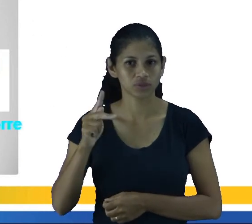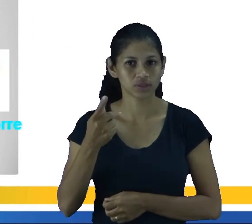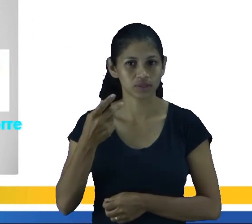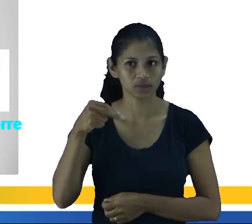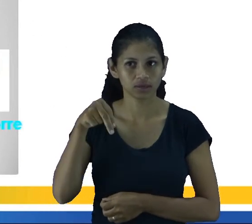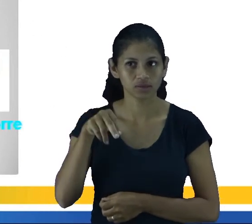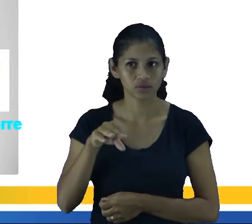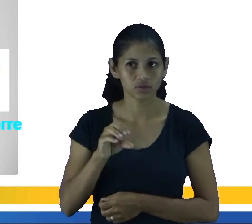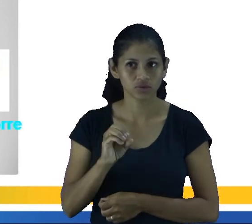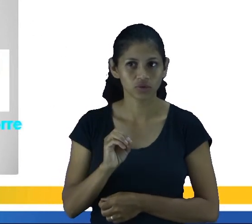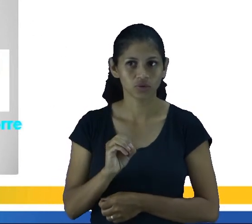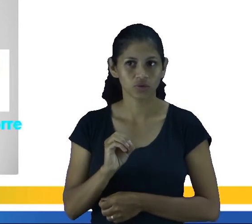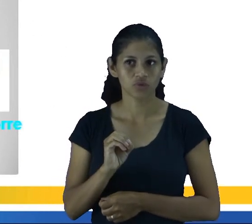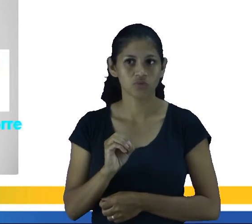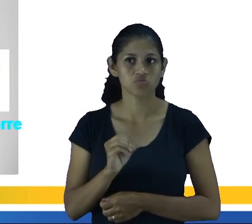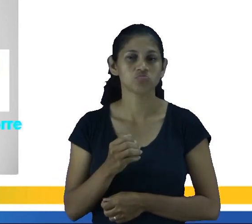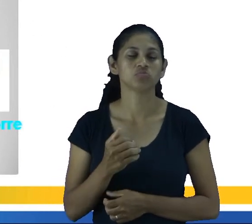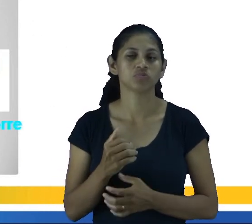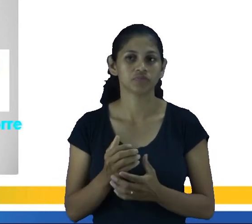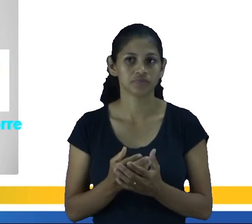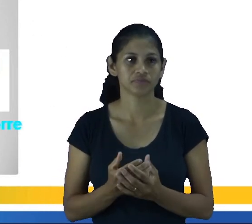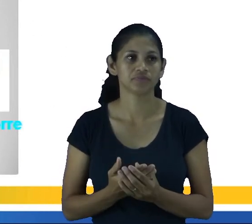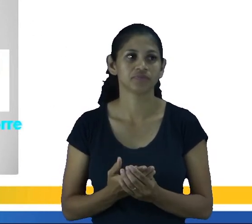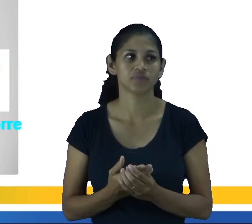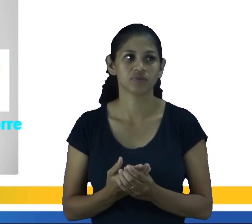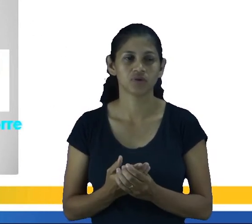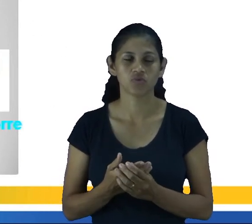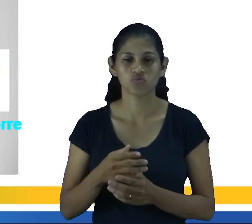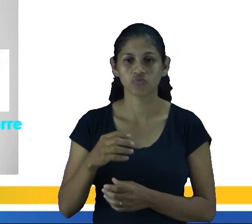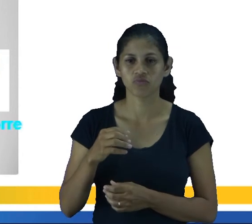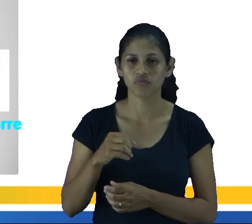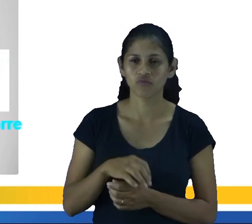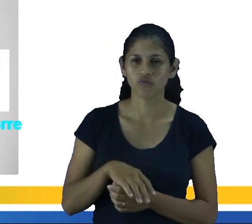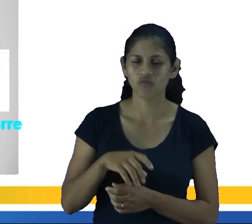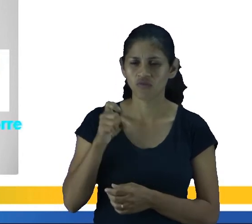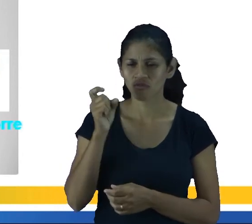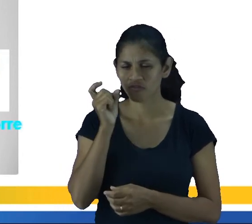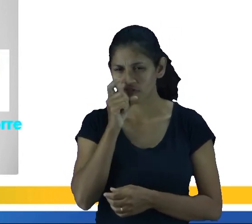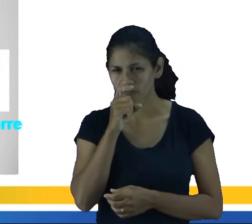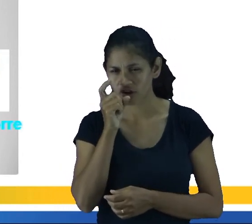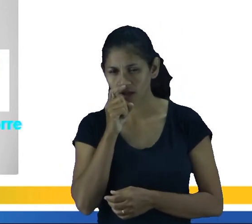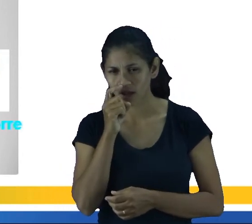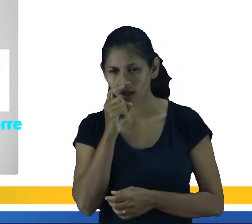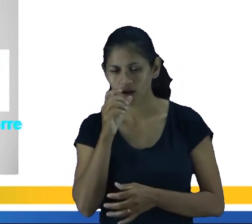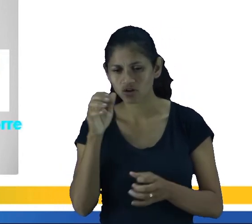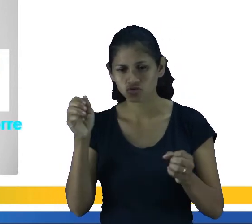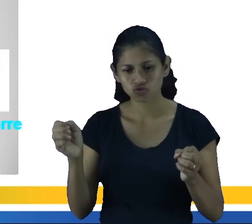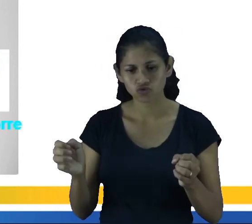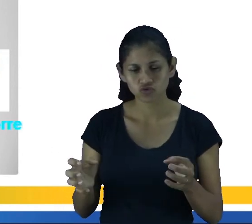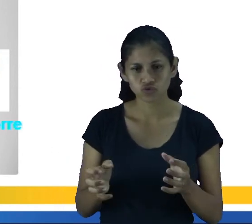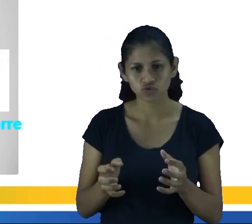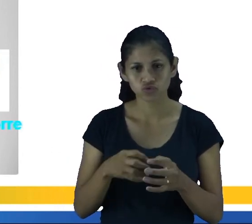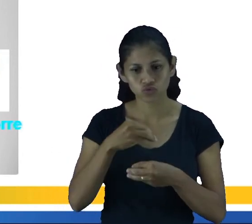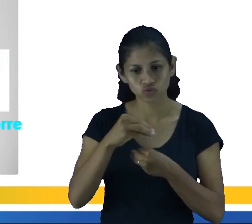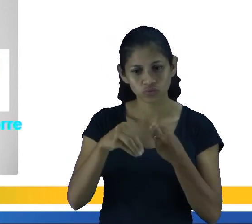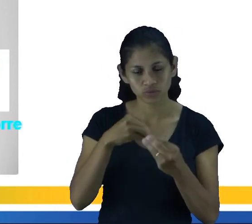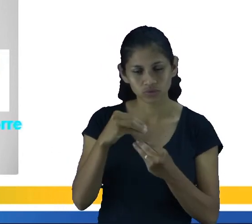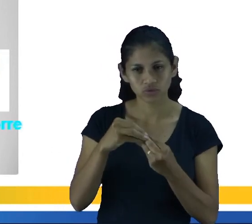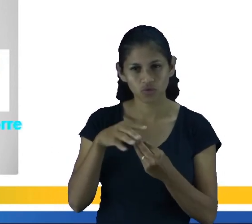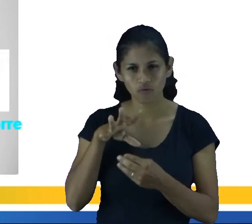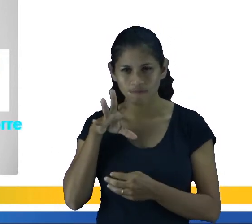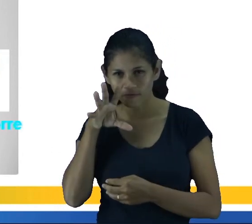gente formar um ácido, né, formar um eletrólito mais fraco, a reação ocorre. E aqui a gente tem uma reação de bases, né? Então, a gente